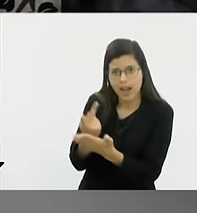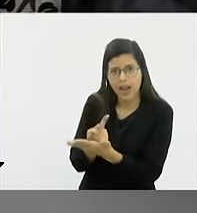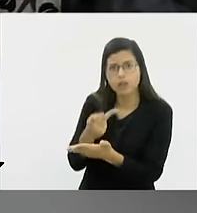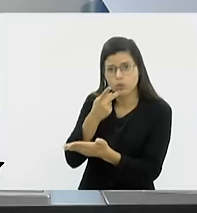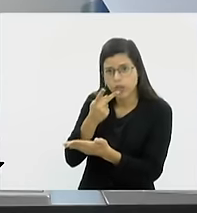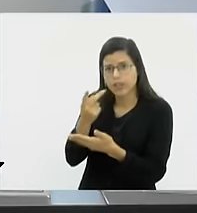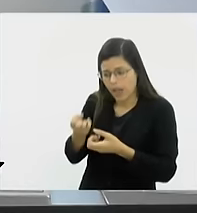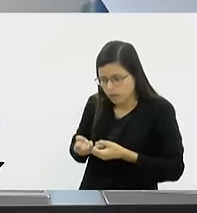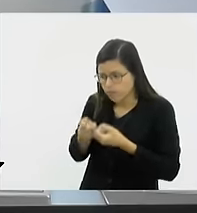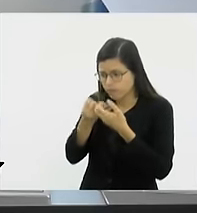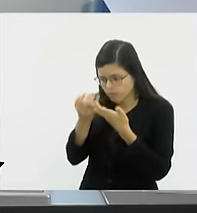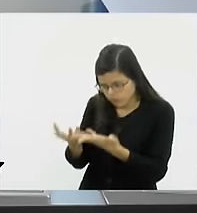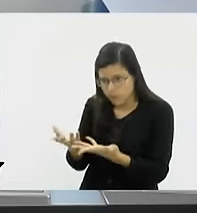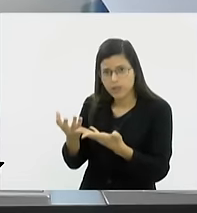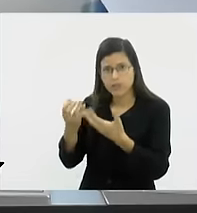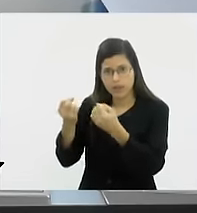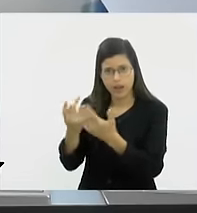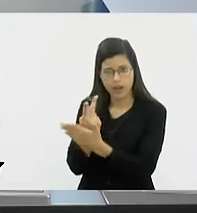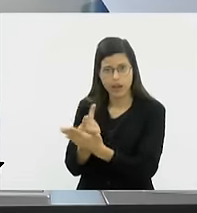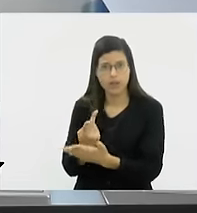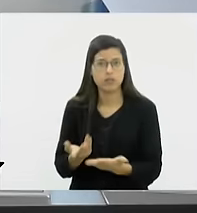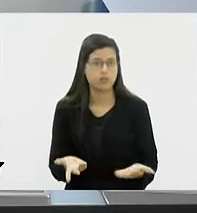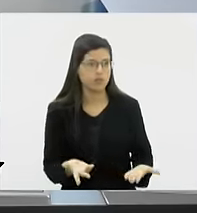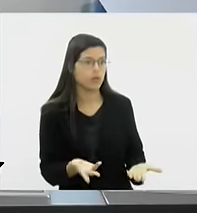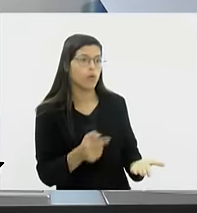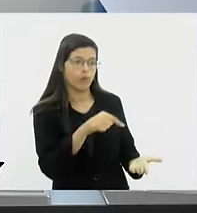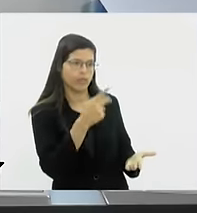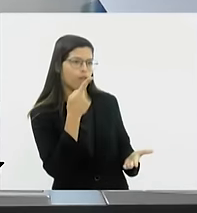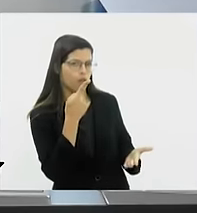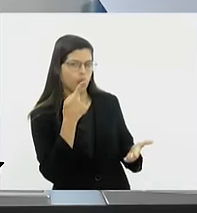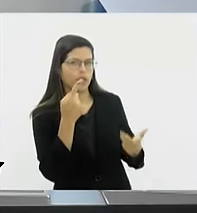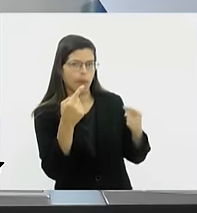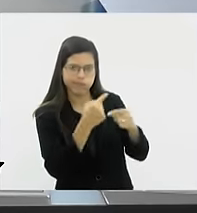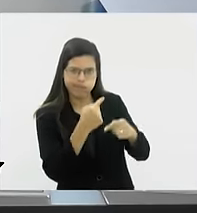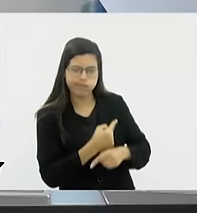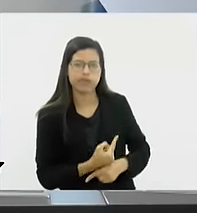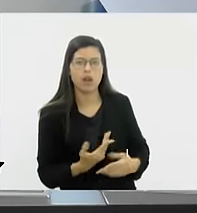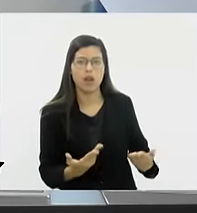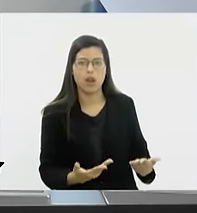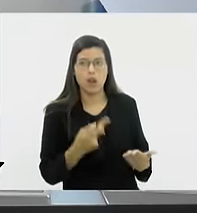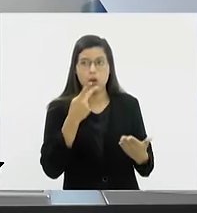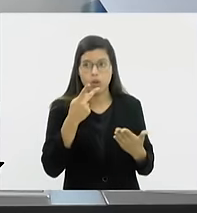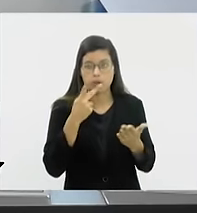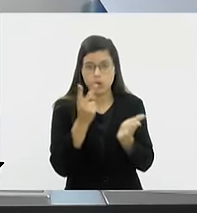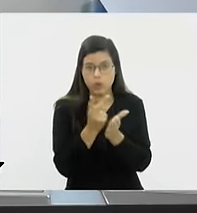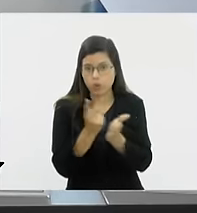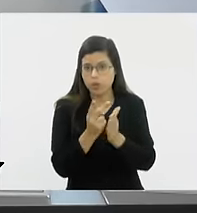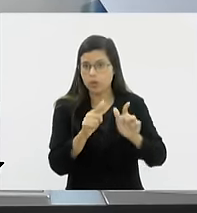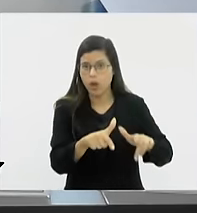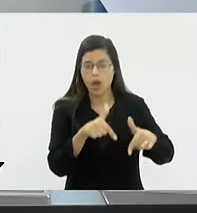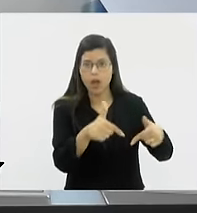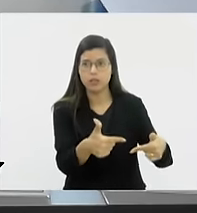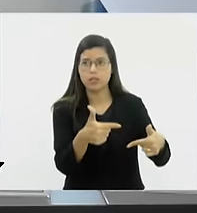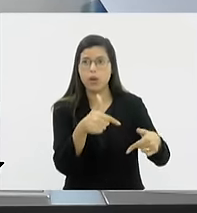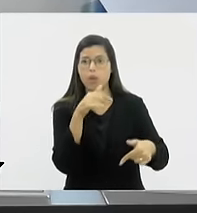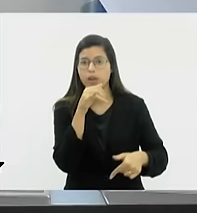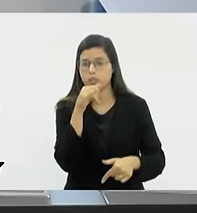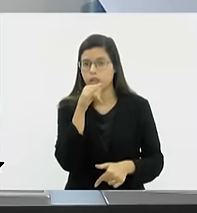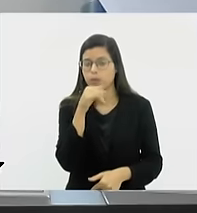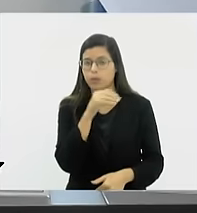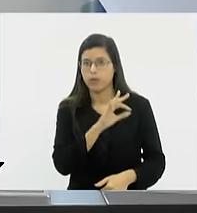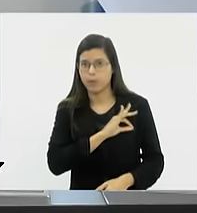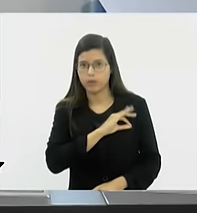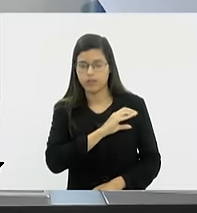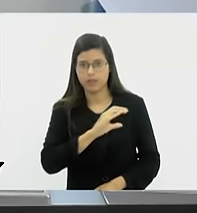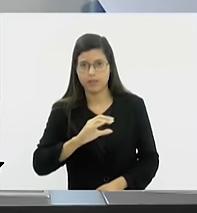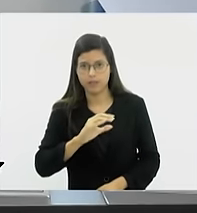Não, eu não estou prevaricando. Ah, então, peraí. O senhor acabou de dizer que está irregular. Eu estou lhe afirmando que continua a operação. E lhe dei o exemplo da Polícia Civil. E lhe